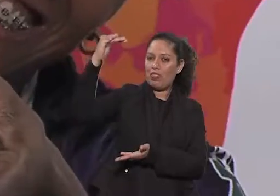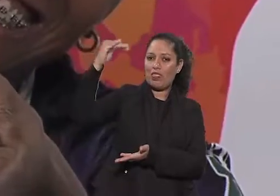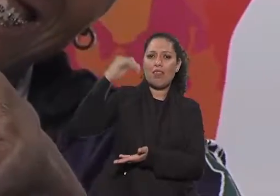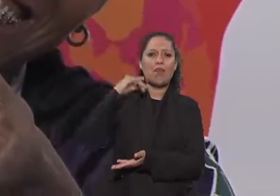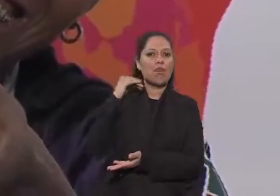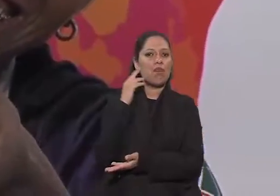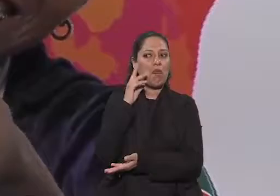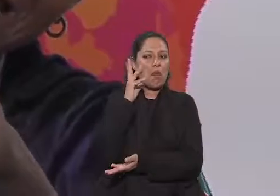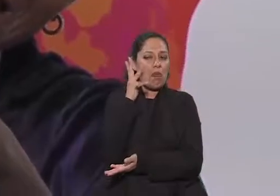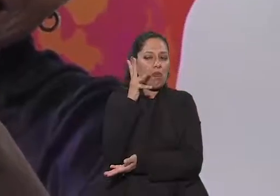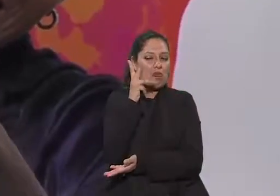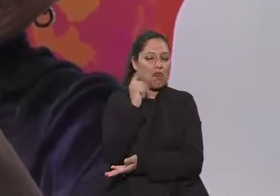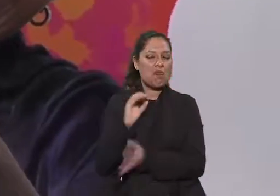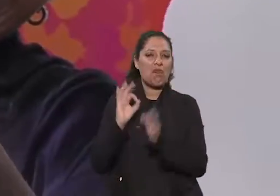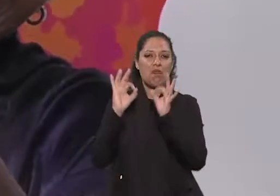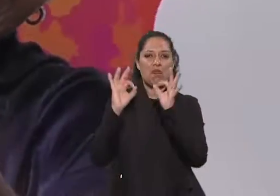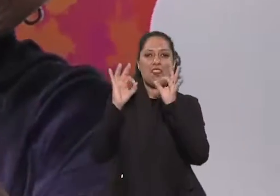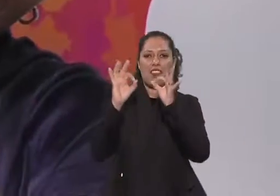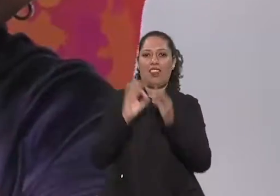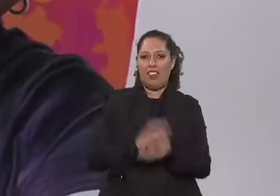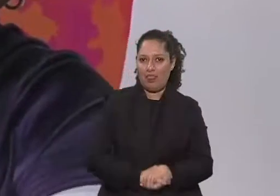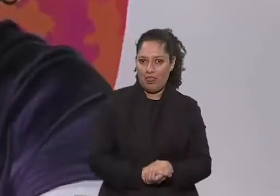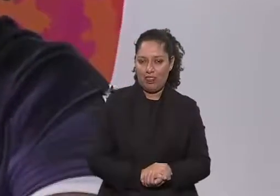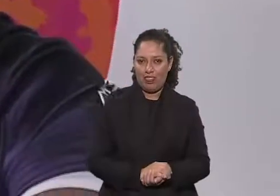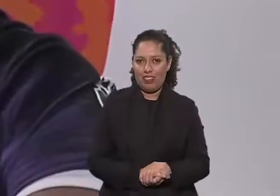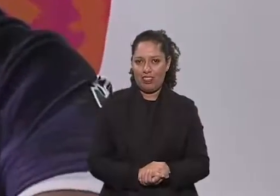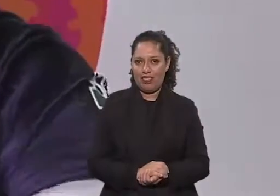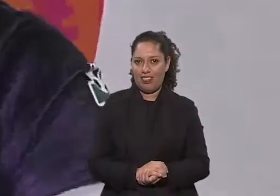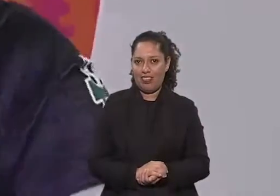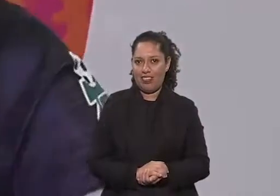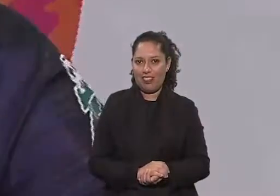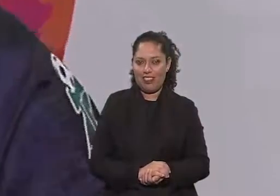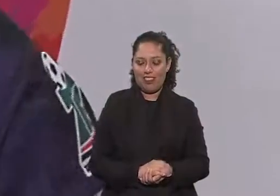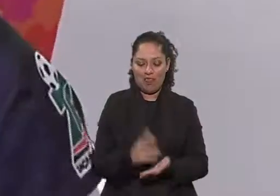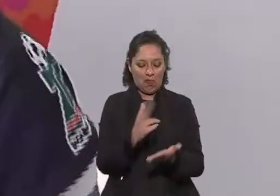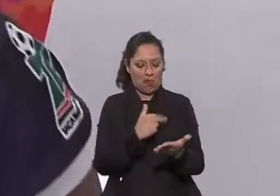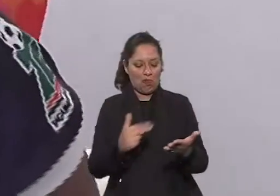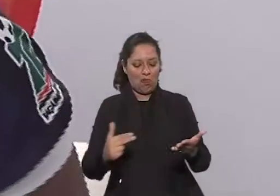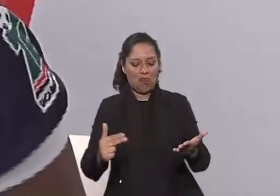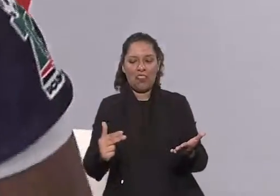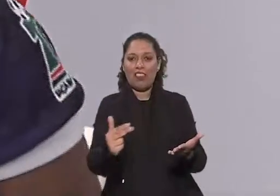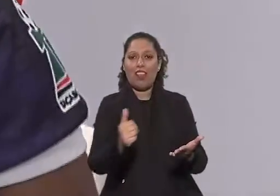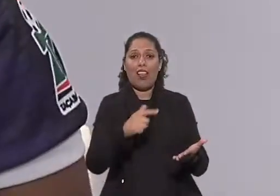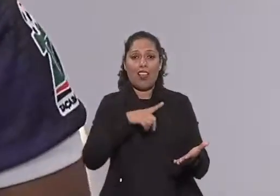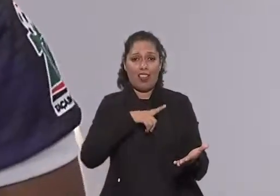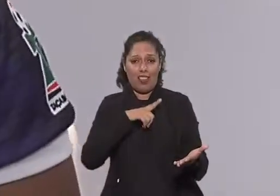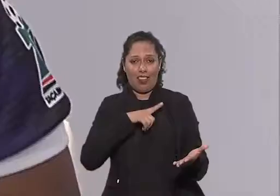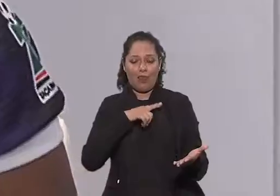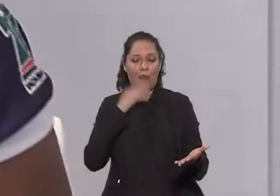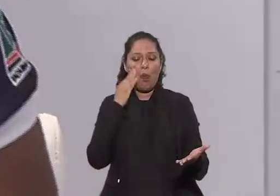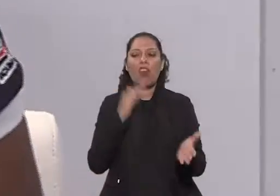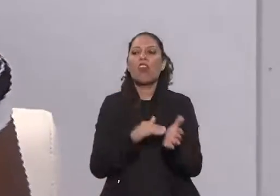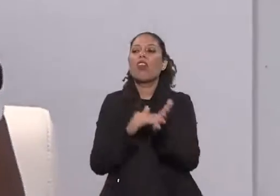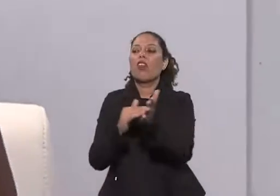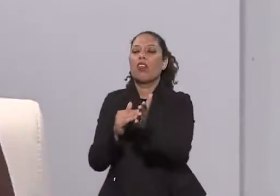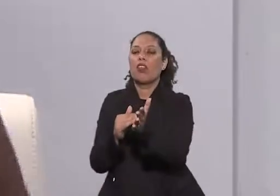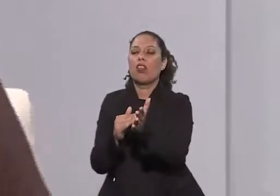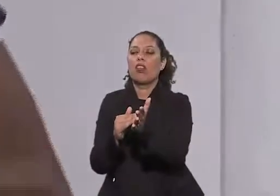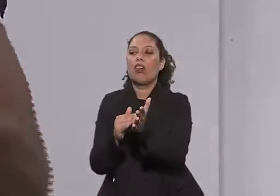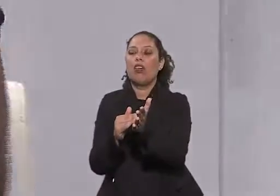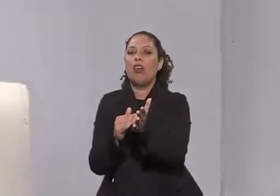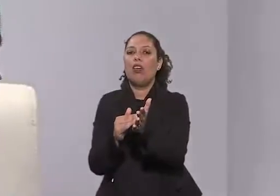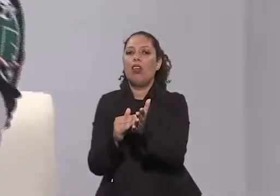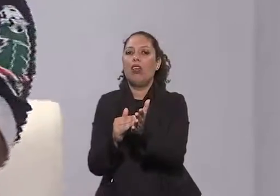troféu aqui isso olha que bacana aí não é espanhol o desenho mafalala